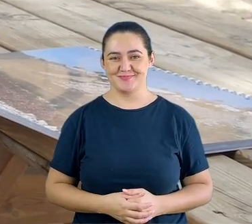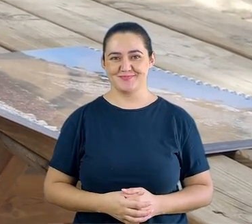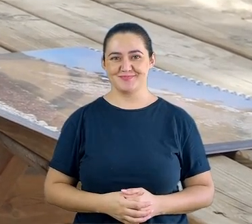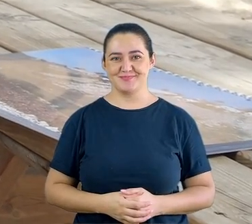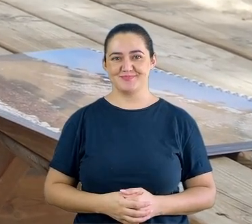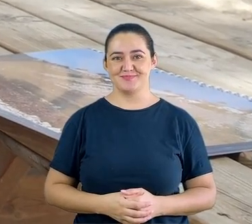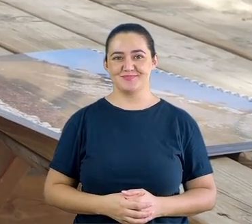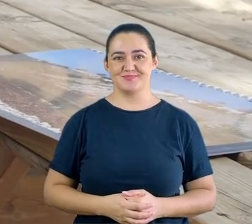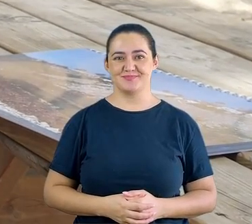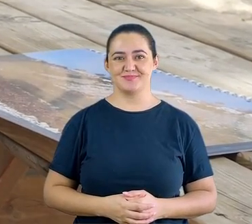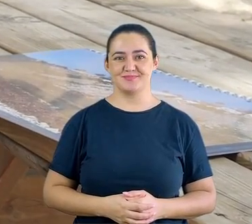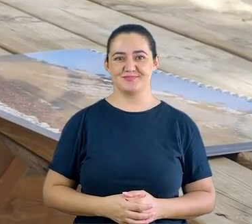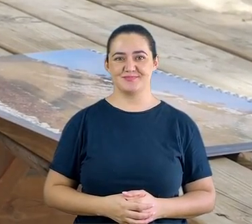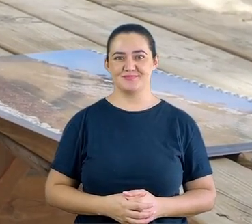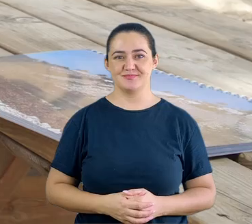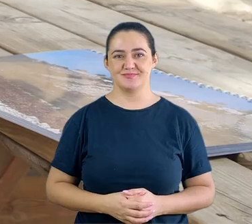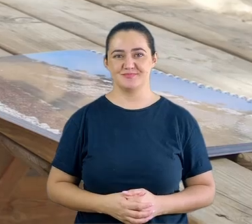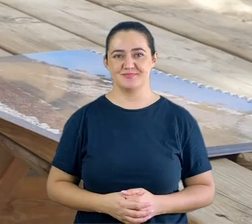mostrar para você. Vem comigo.